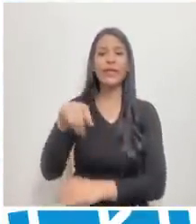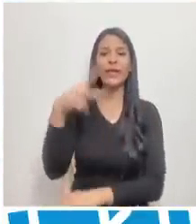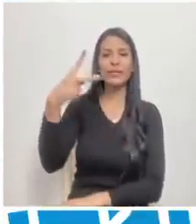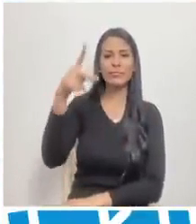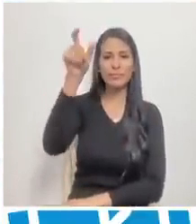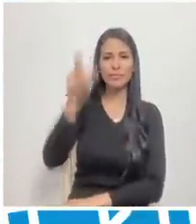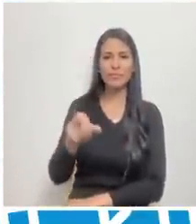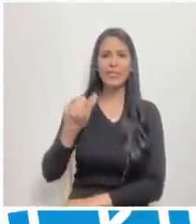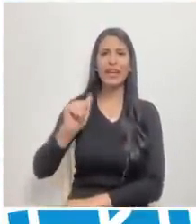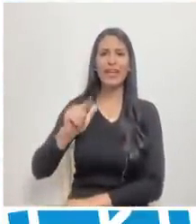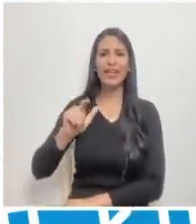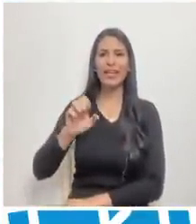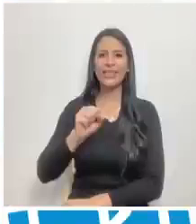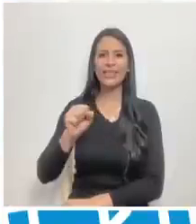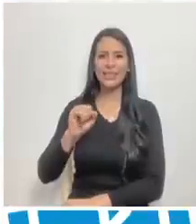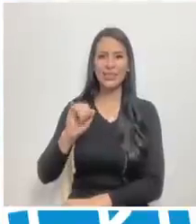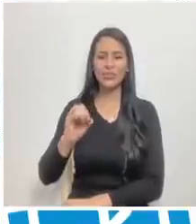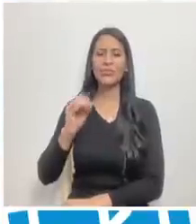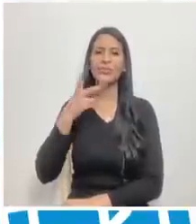Parabéns, professor Alessio.